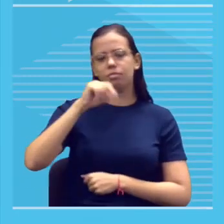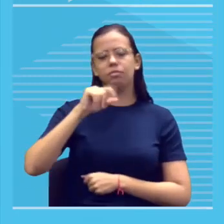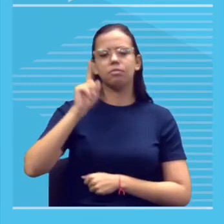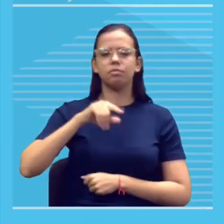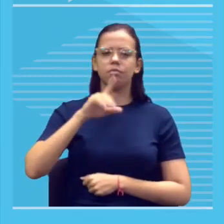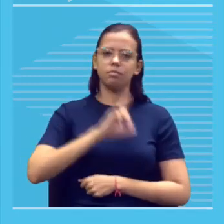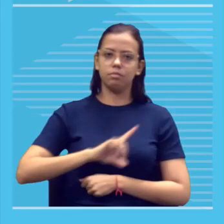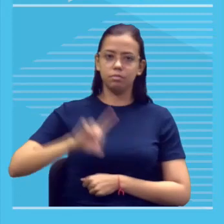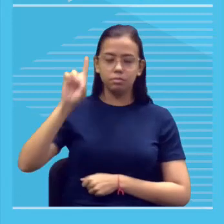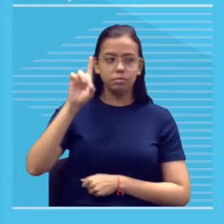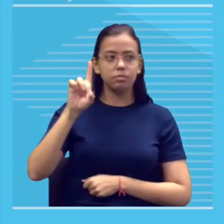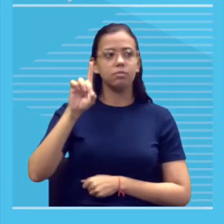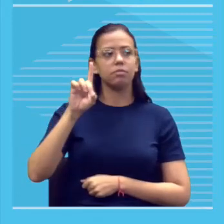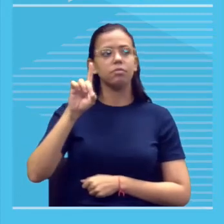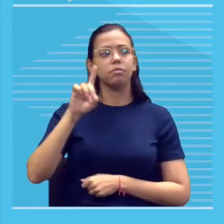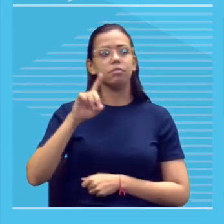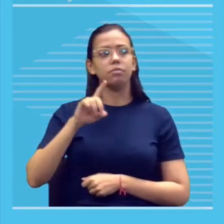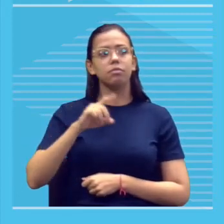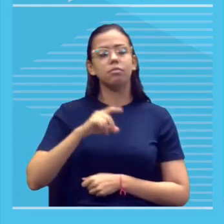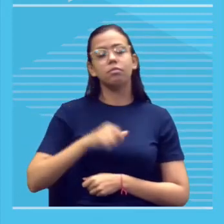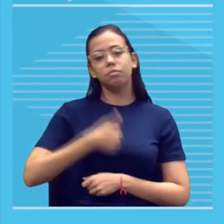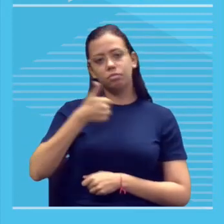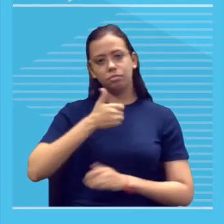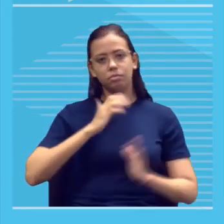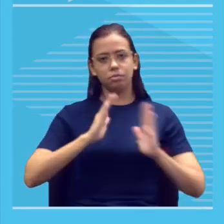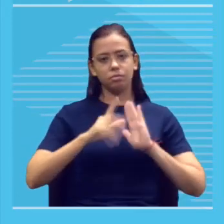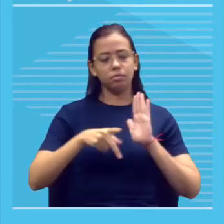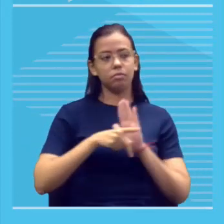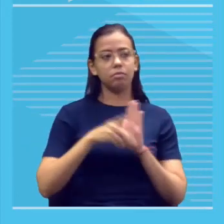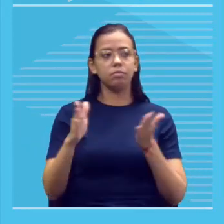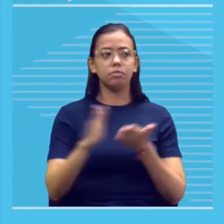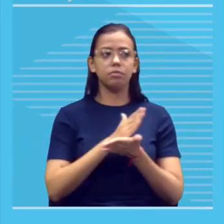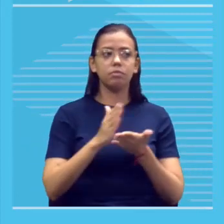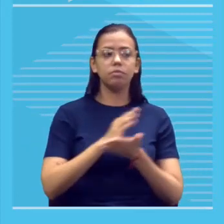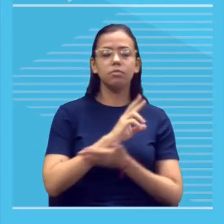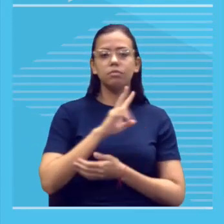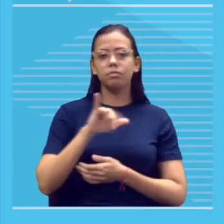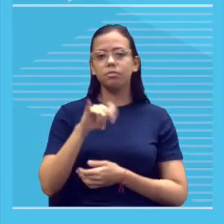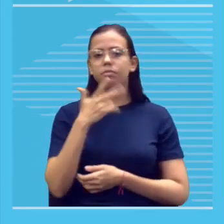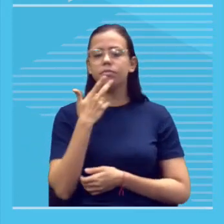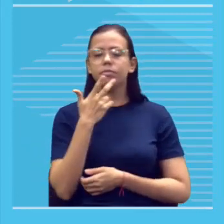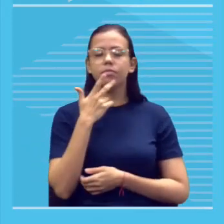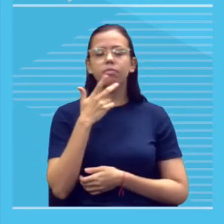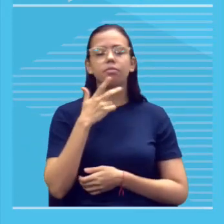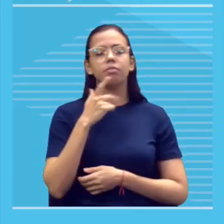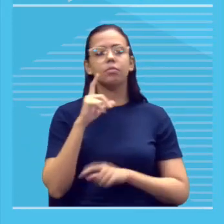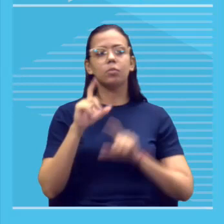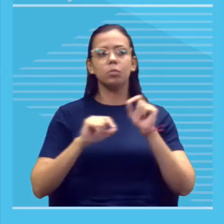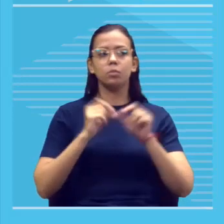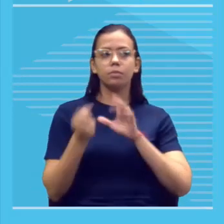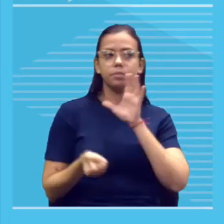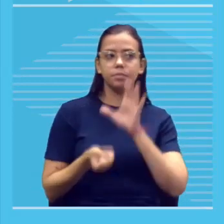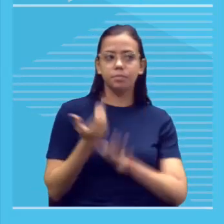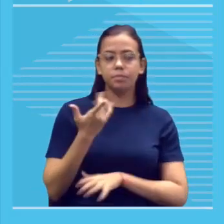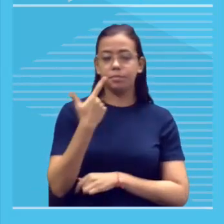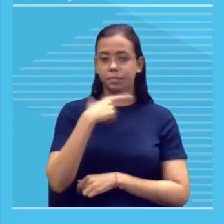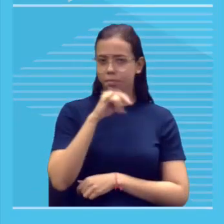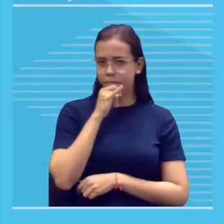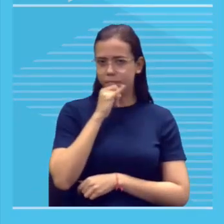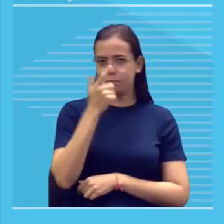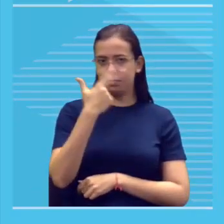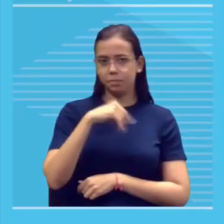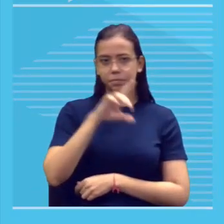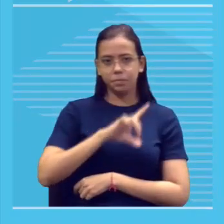E essa primeira parte do Livro dos Espíritos vai abordar essas causas primeiras quem é Deus